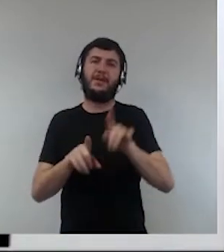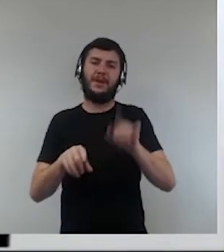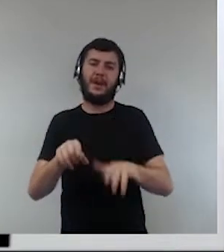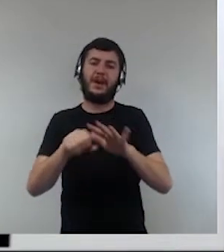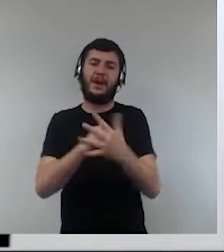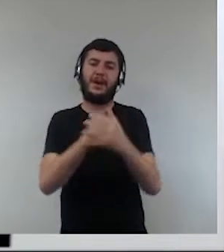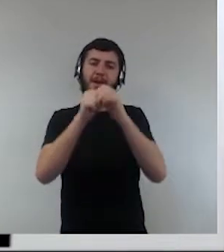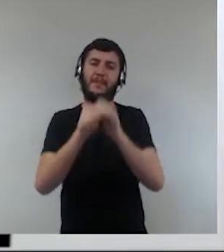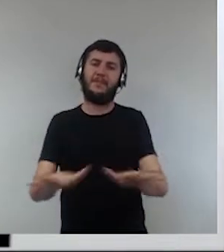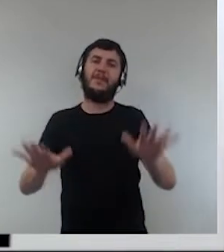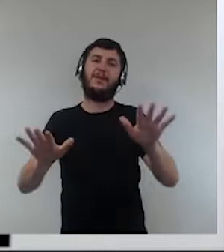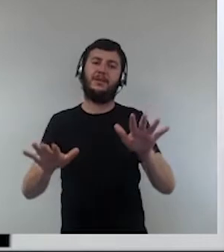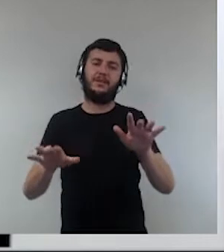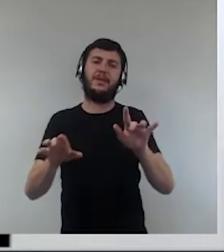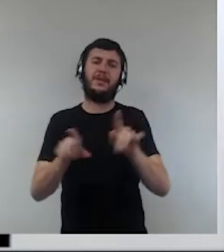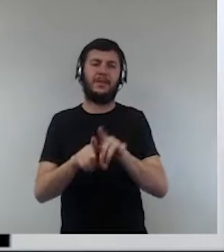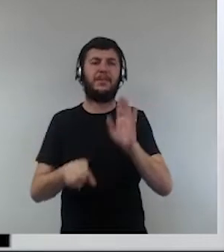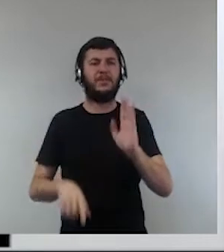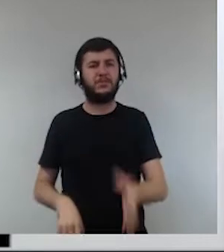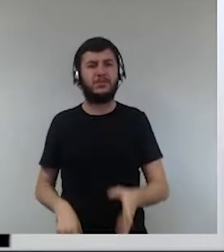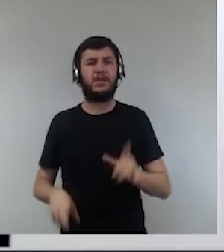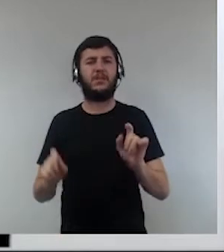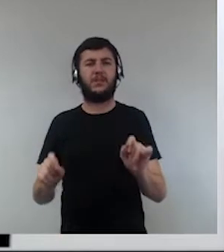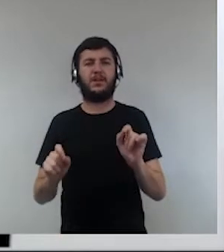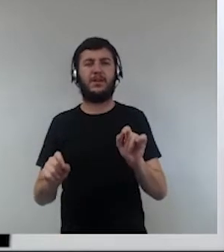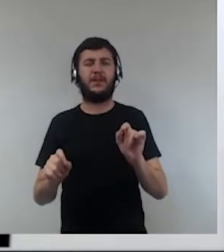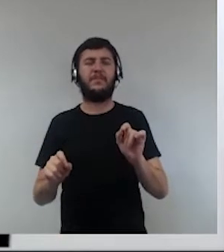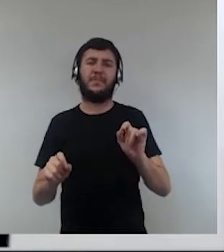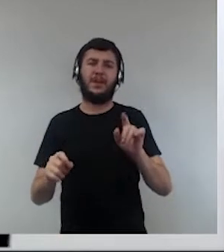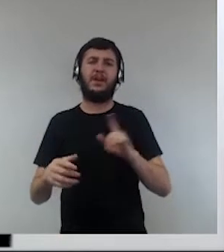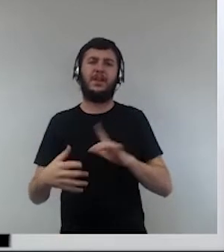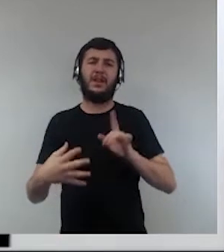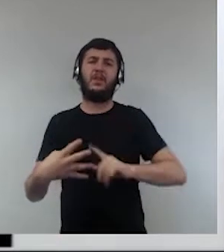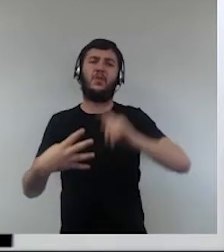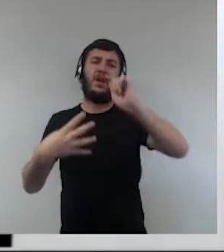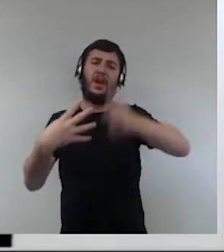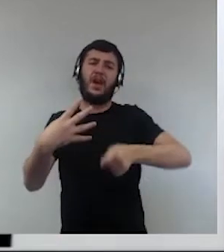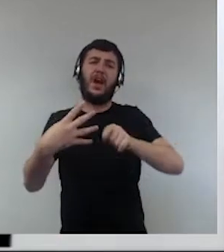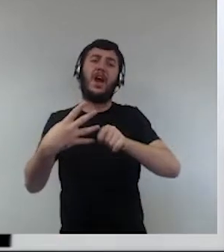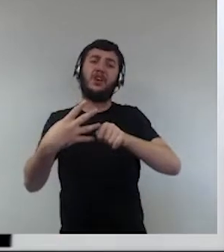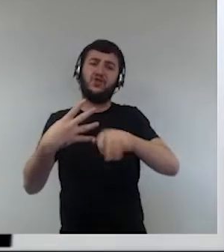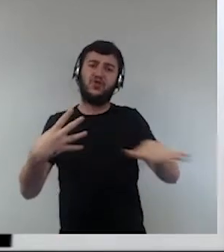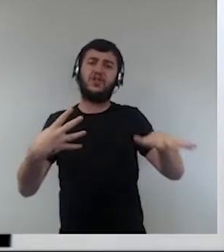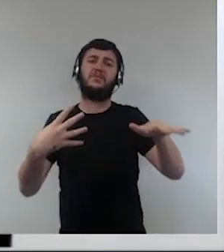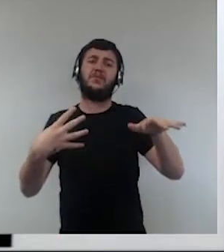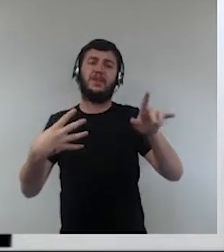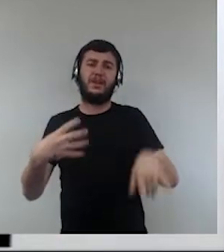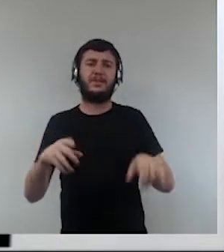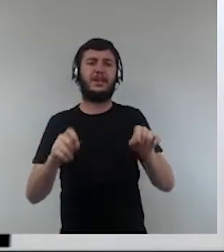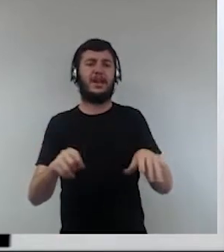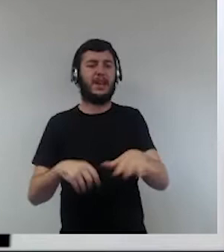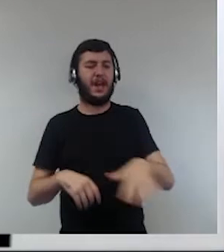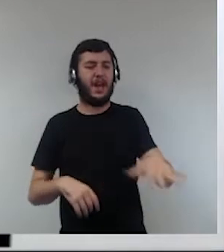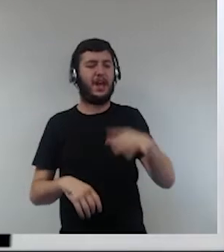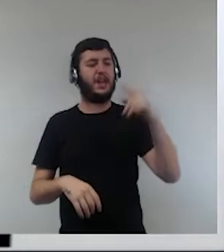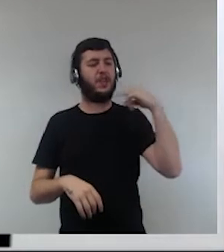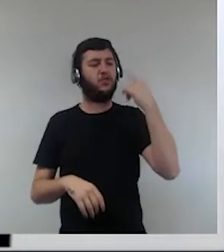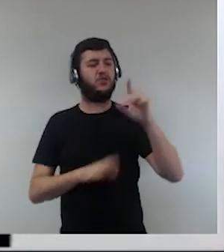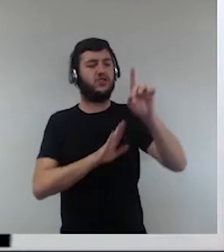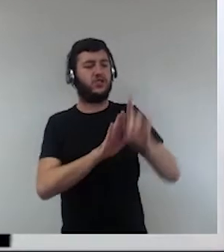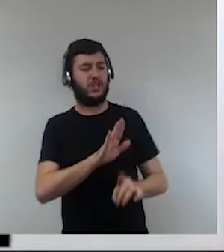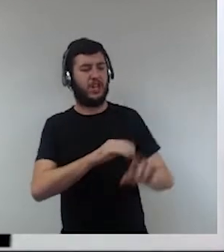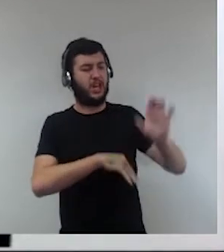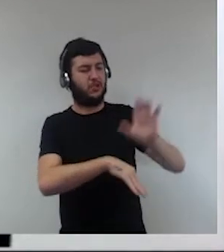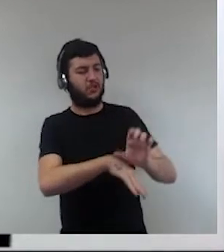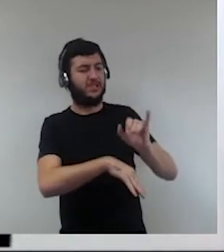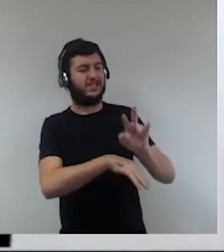pandemia. Tenho visto, e isso é movimento de jurisprudência, não só no âmbito do direito processual civil, como também no